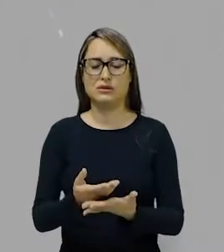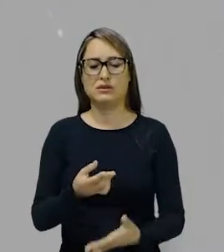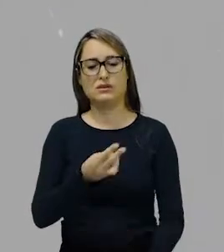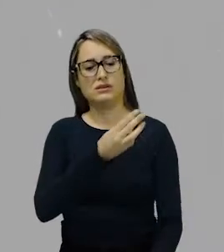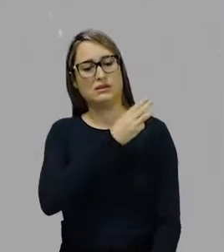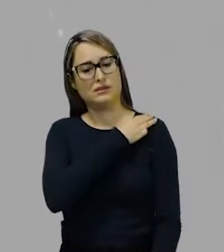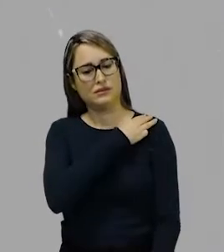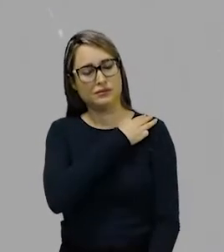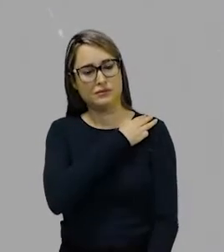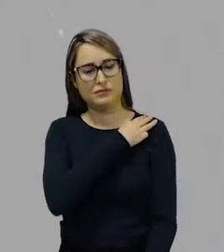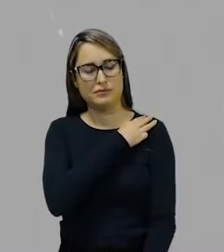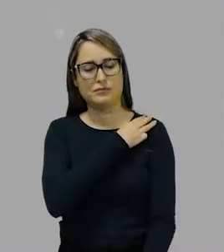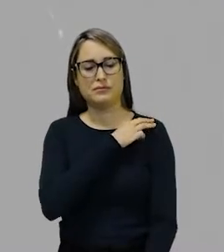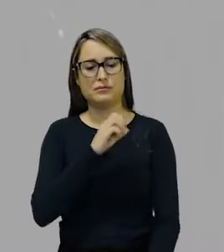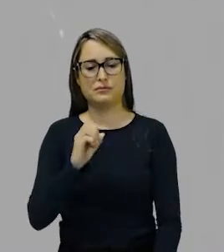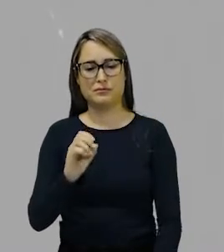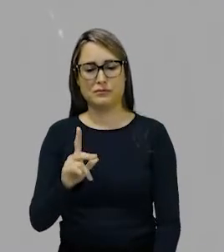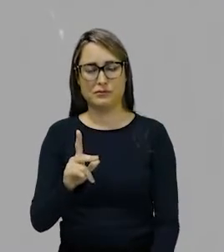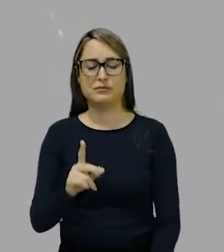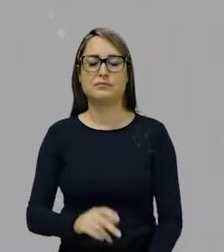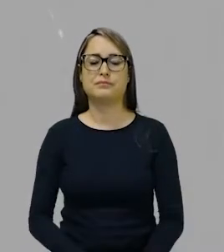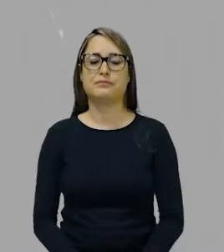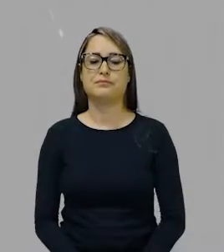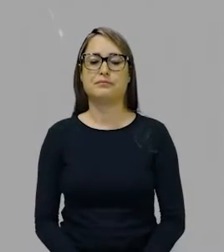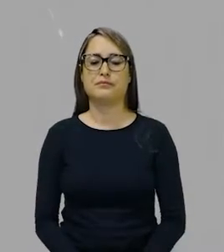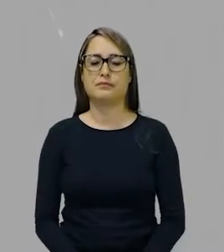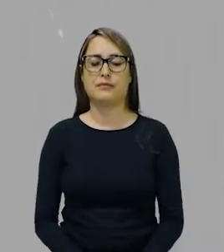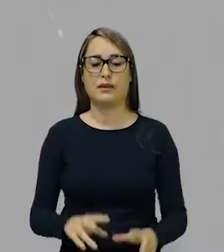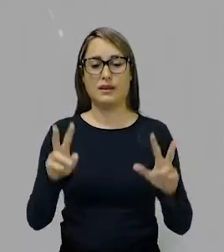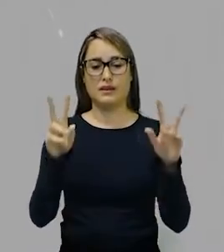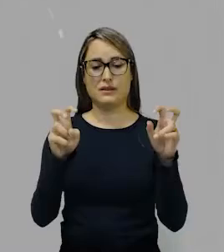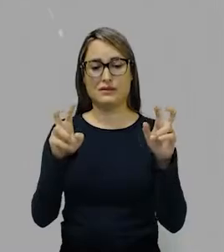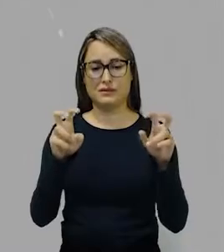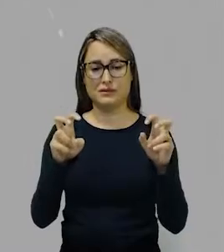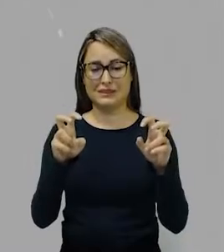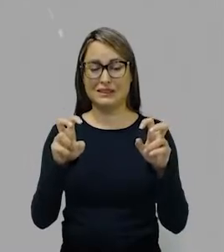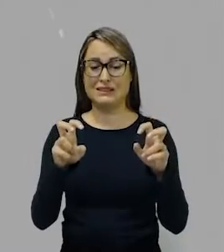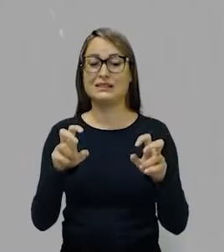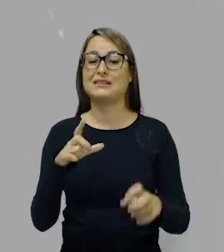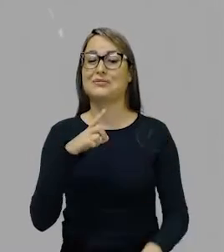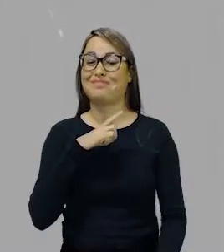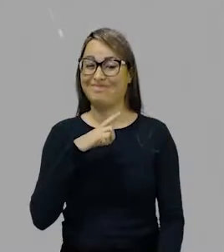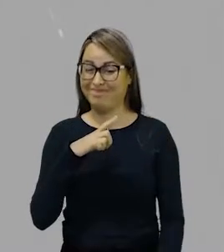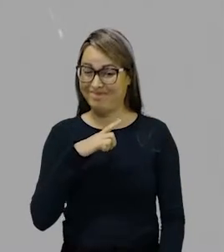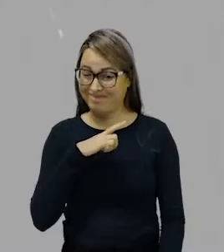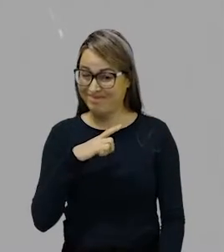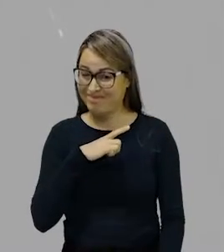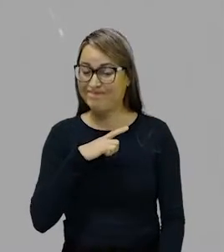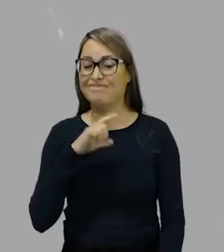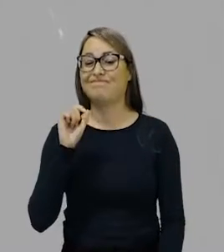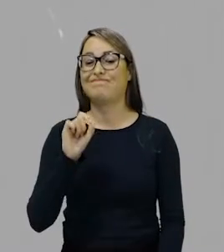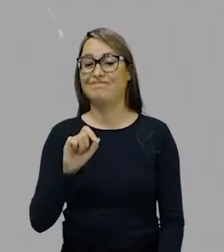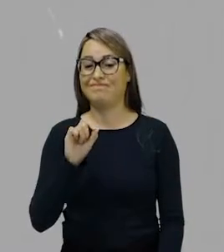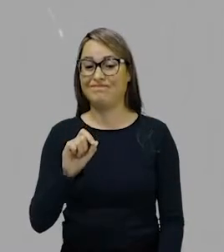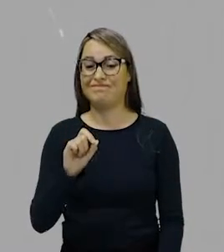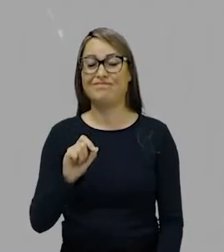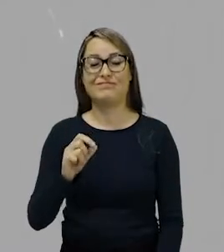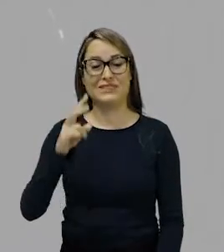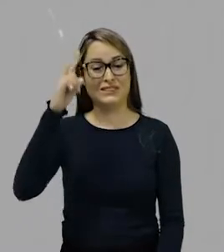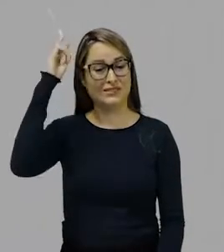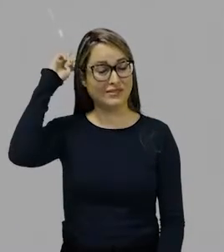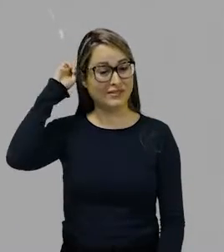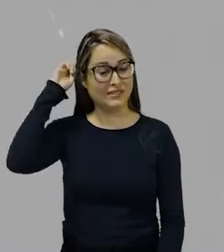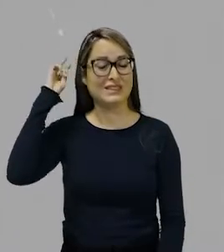do ensino médio. Tudo bem? É um assunto que despenca nos vestibulares, despenca no